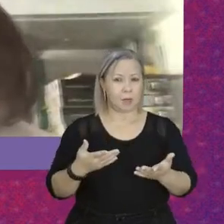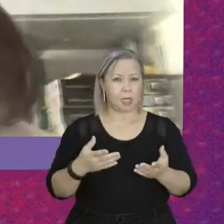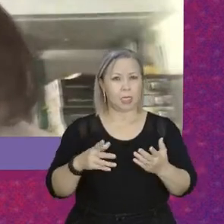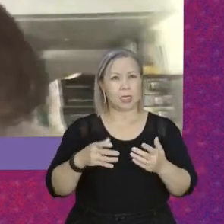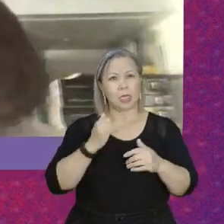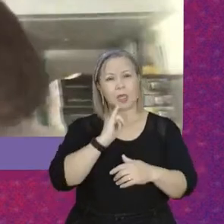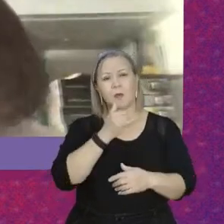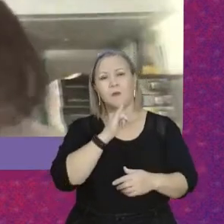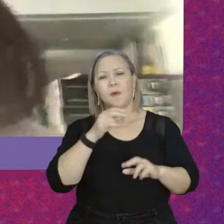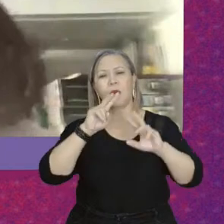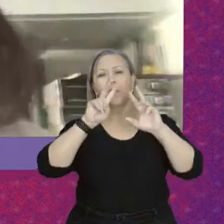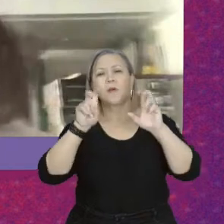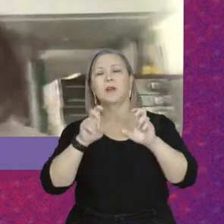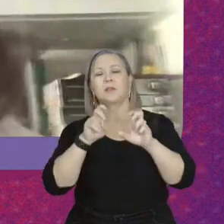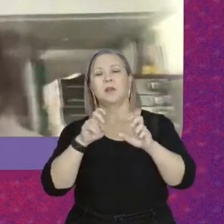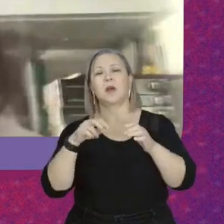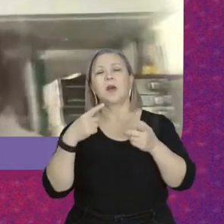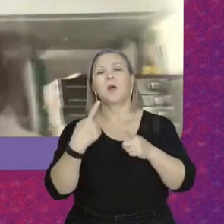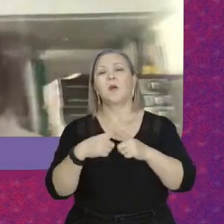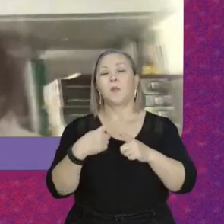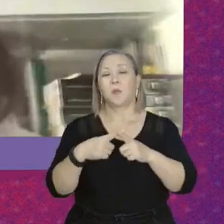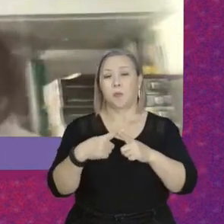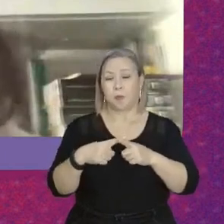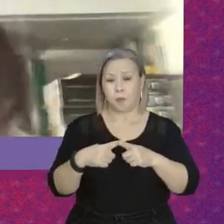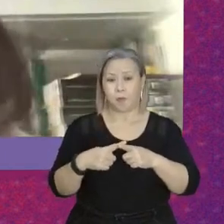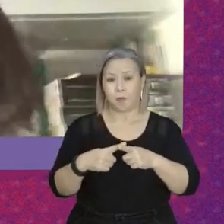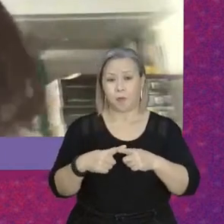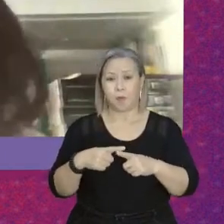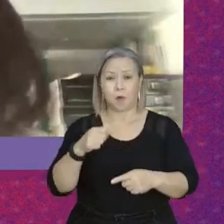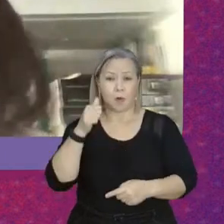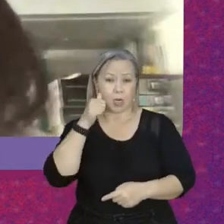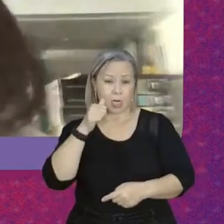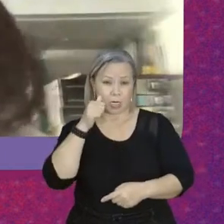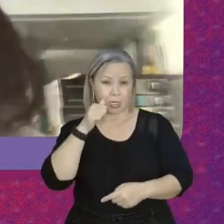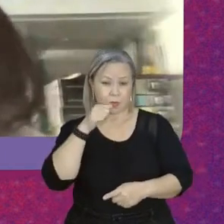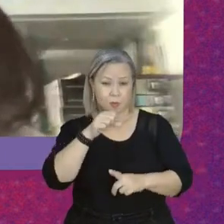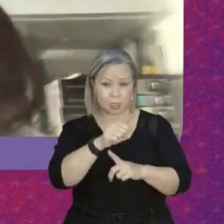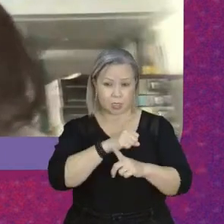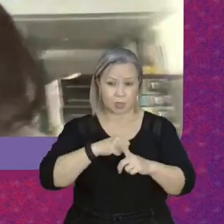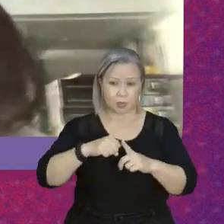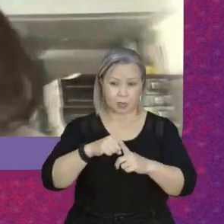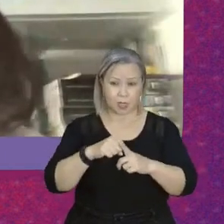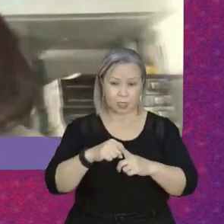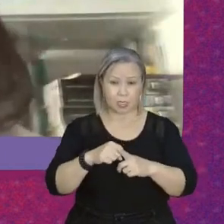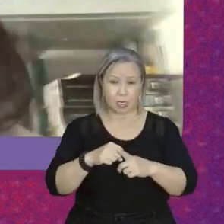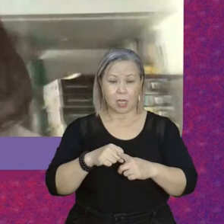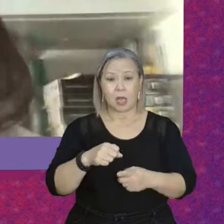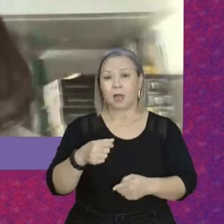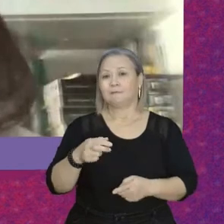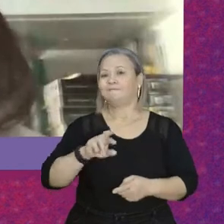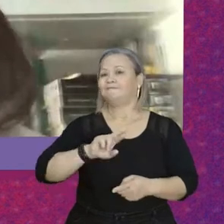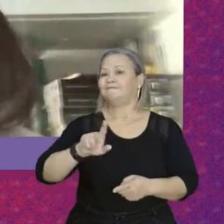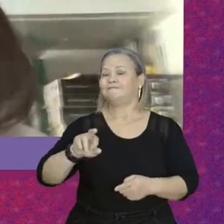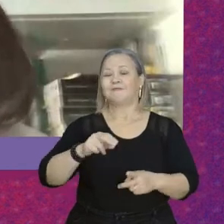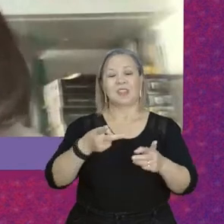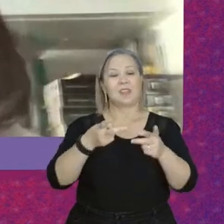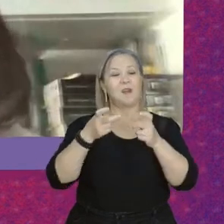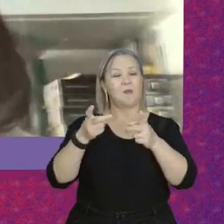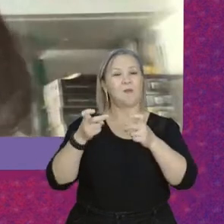uma questão: por que é que a maioria das mulheres e da sociedade muitas vezes não percebe essa realidade